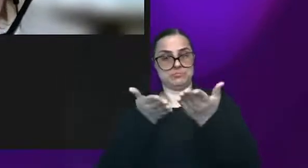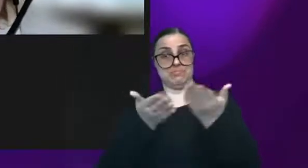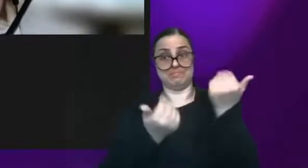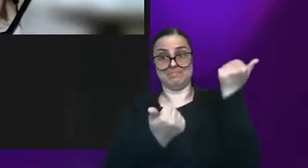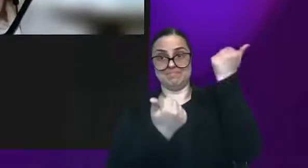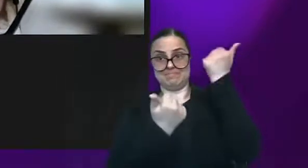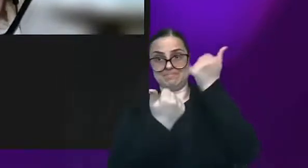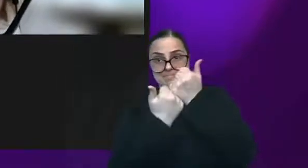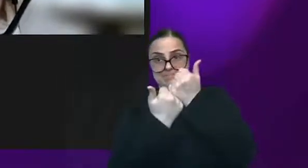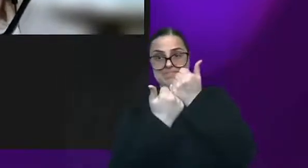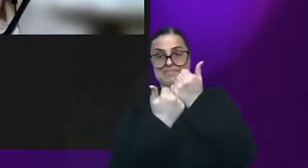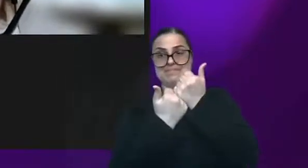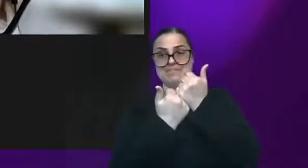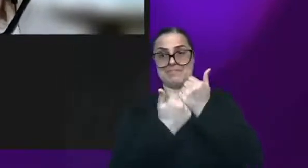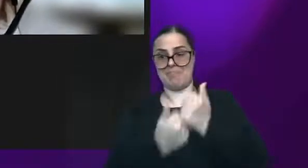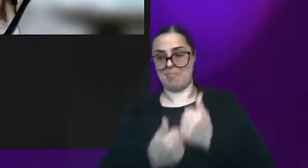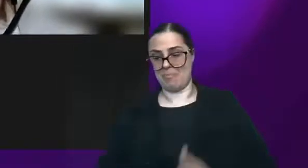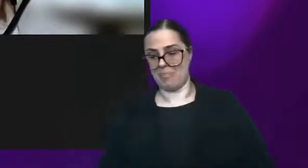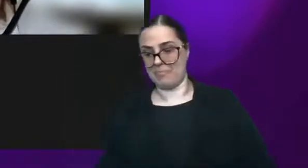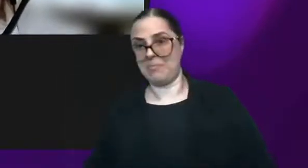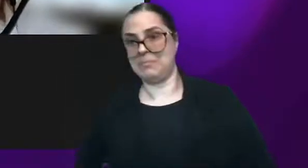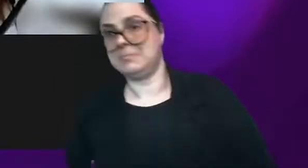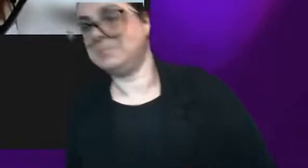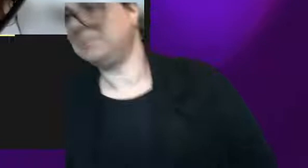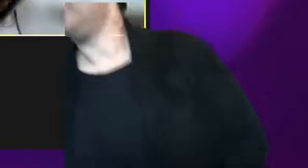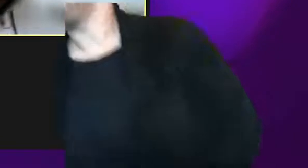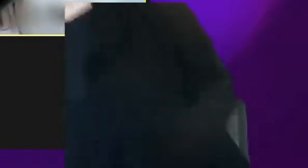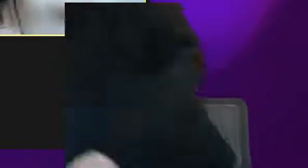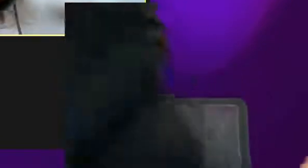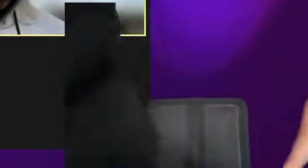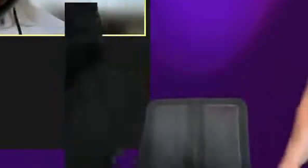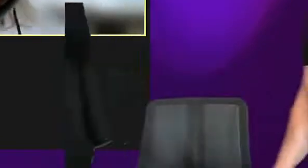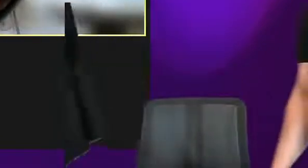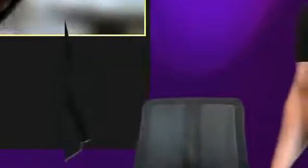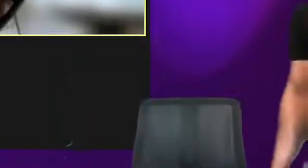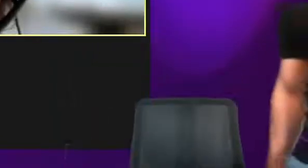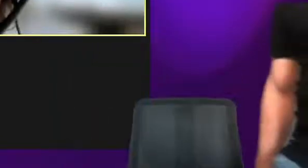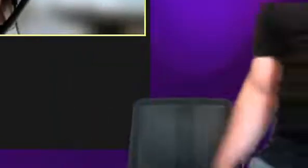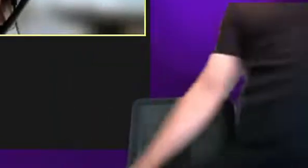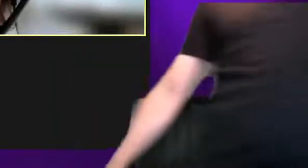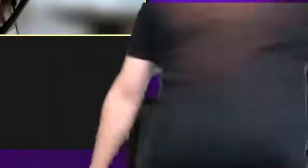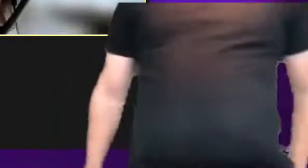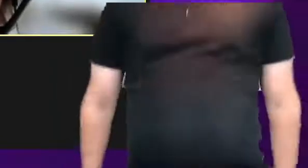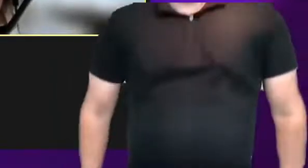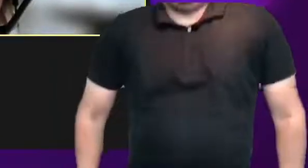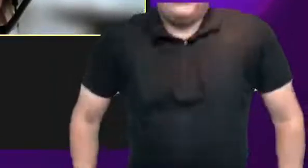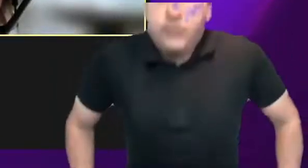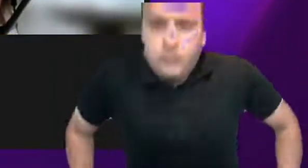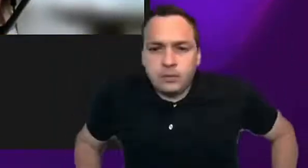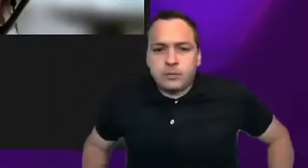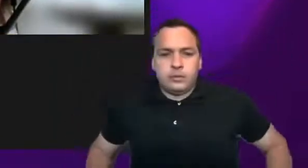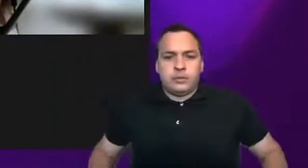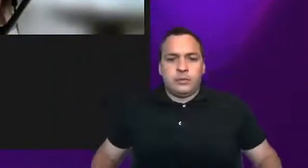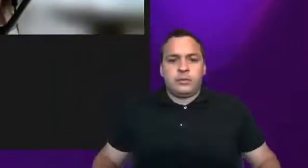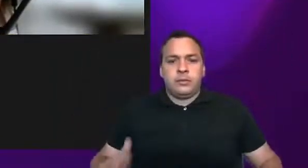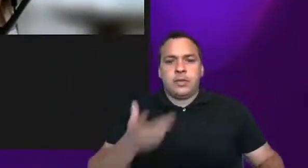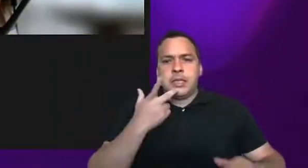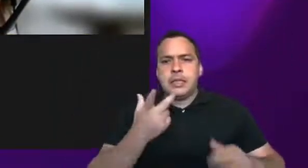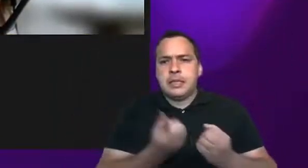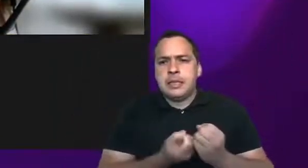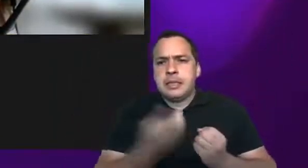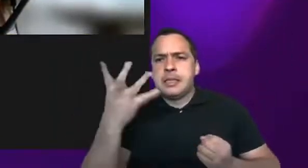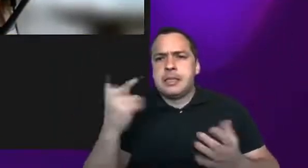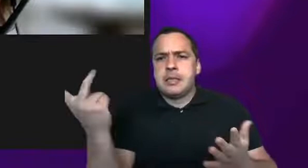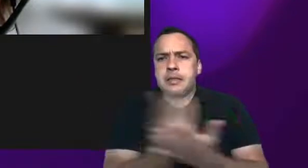em pós-transplante e No es indiferente. Sim. E a mim me gostaria de